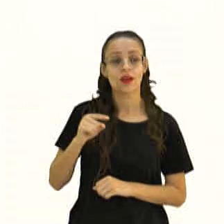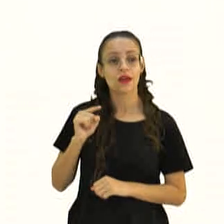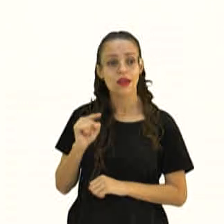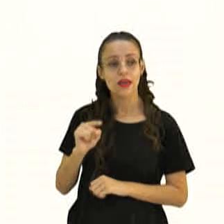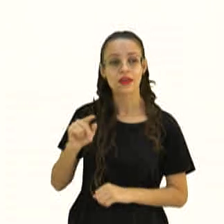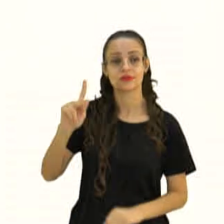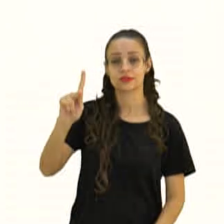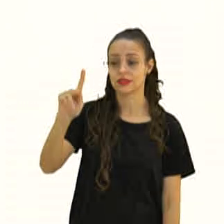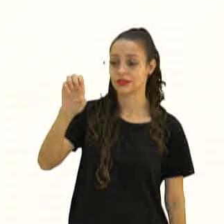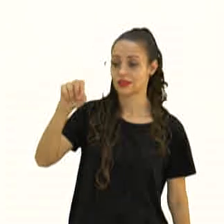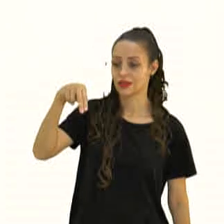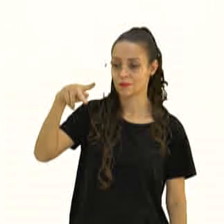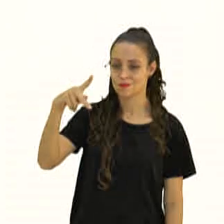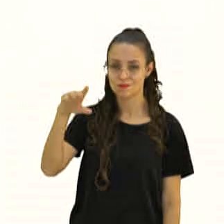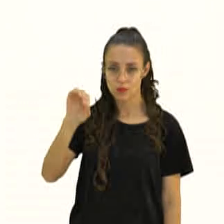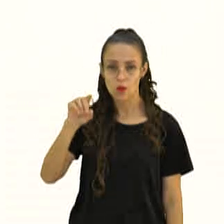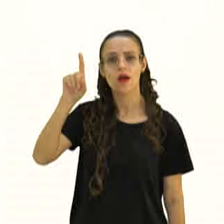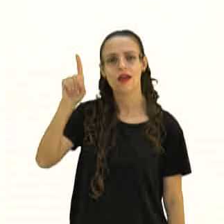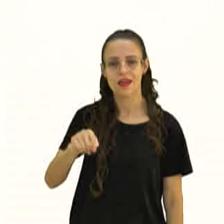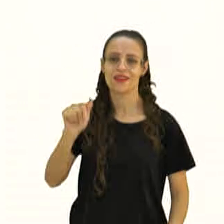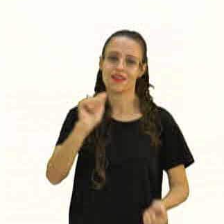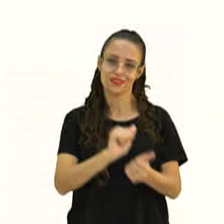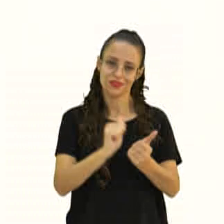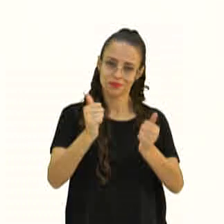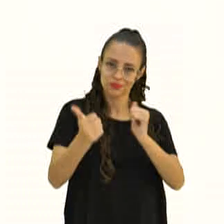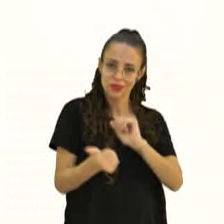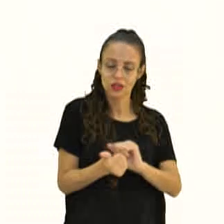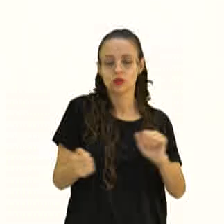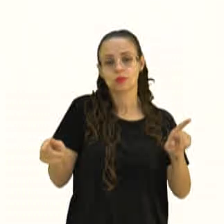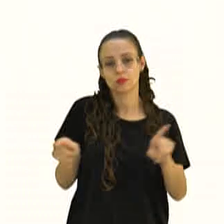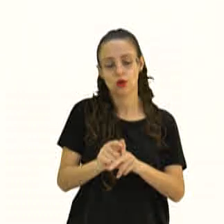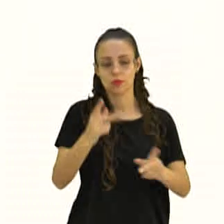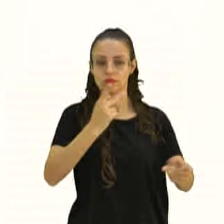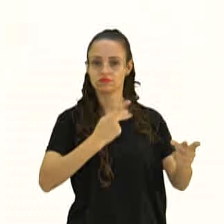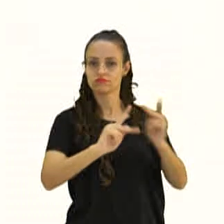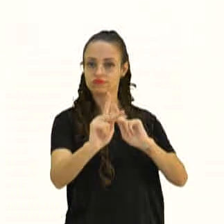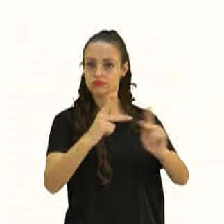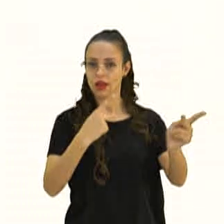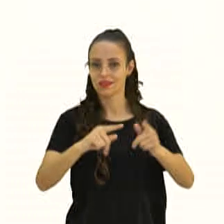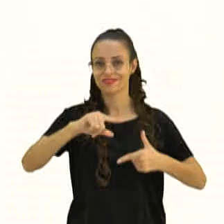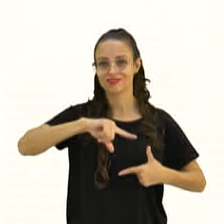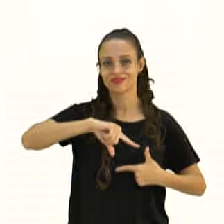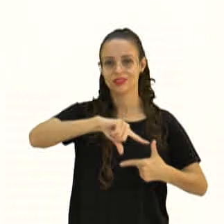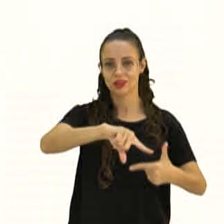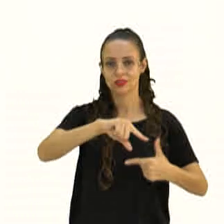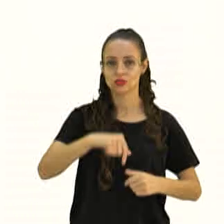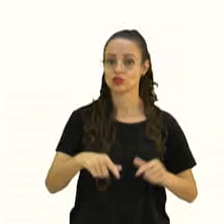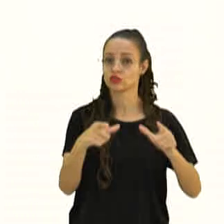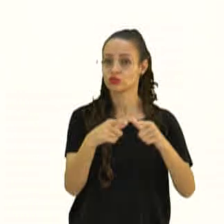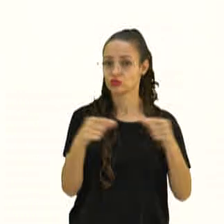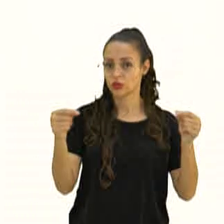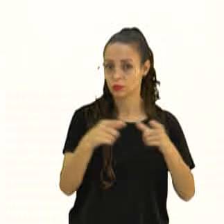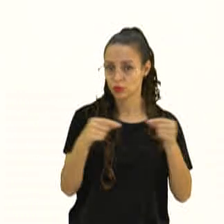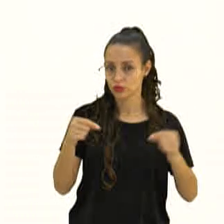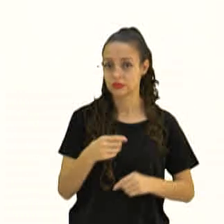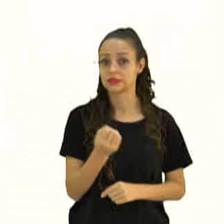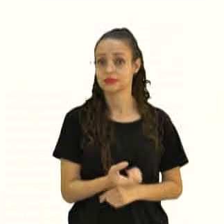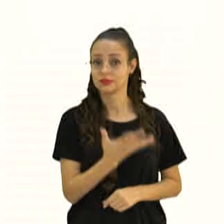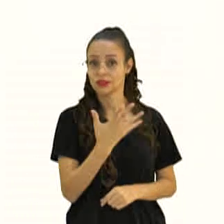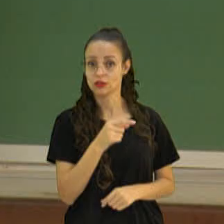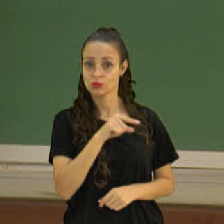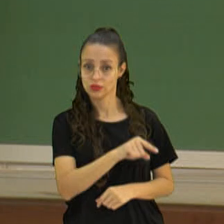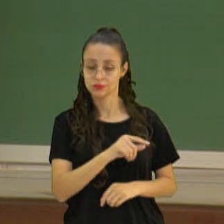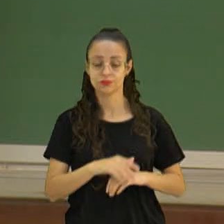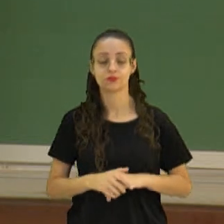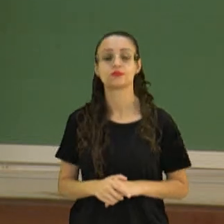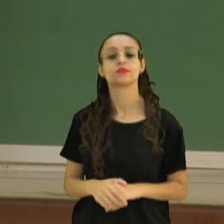uma dessas versões, né? Que foi adaptada do Karatê tradicional, né? Do Karatê japonês lá, que foi criado em